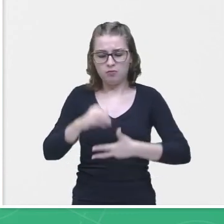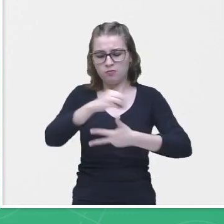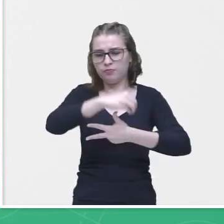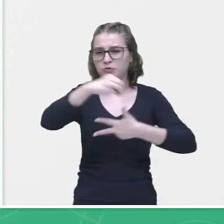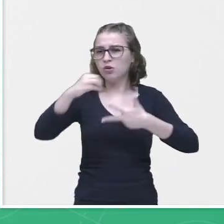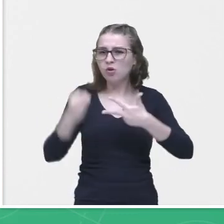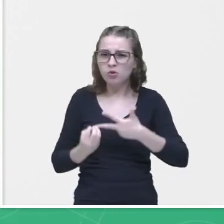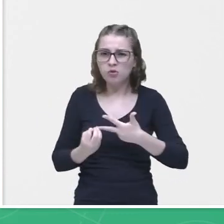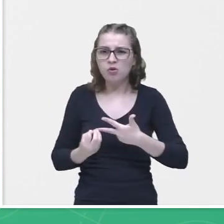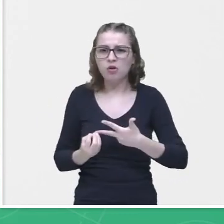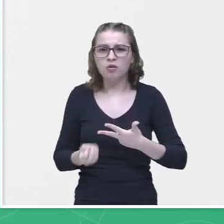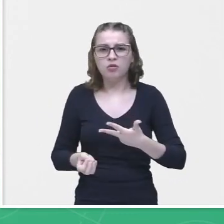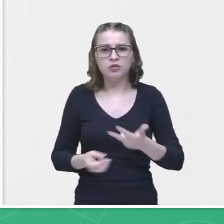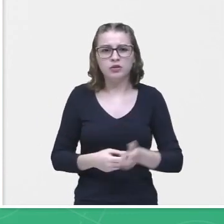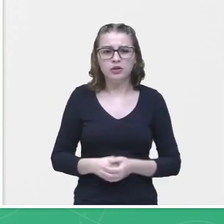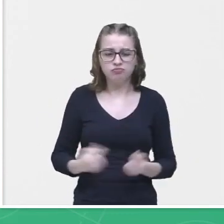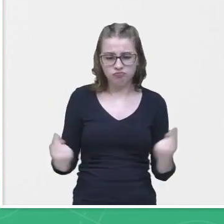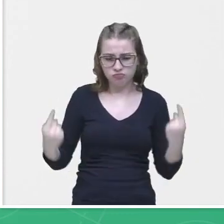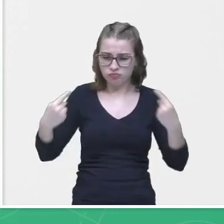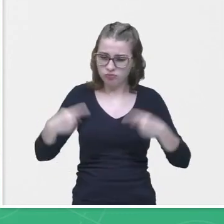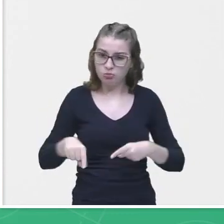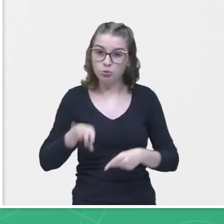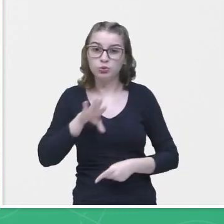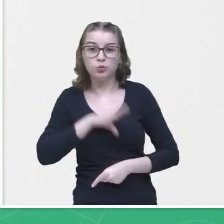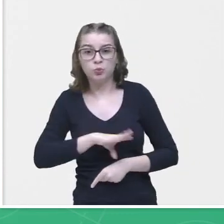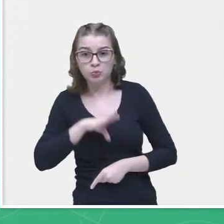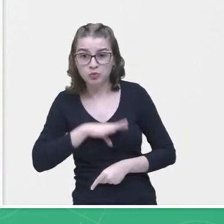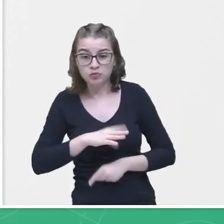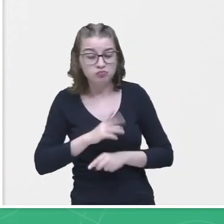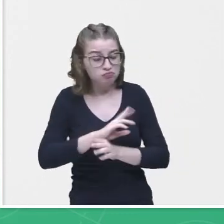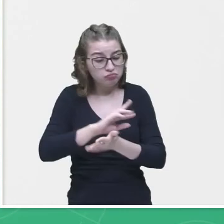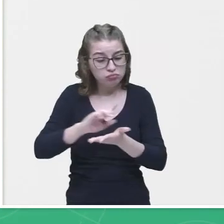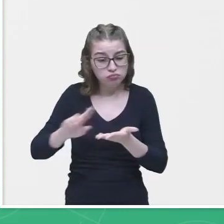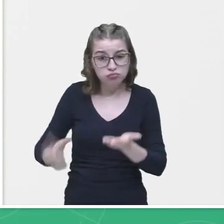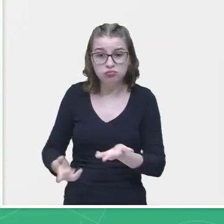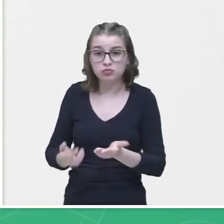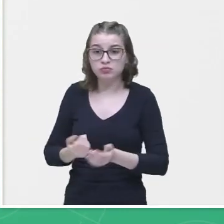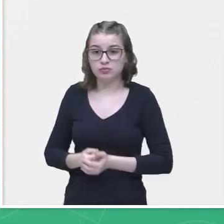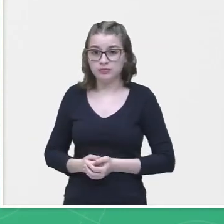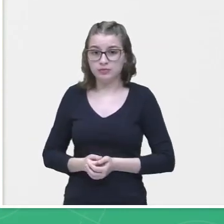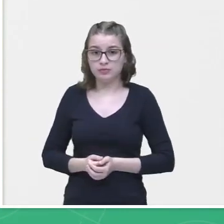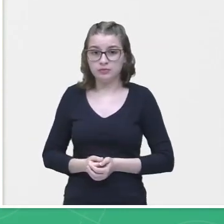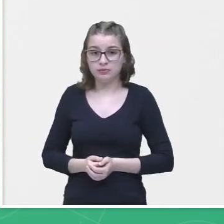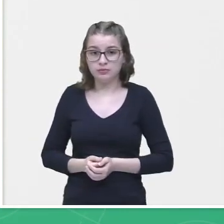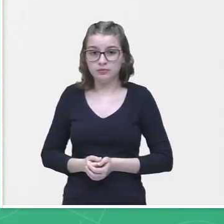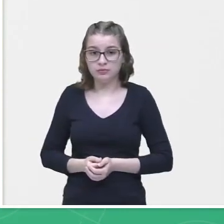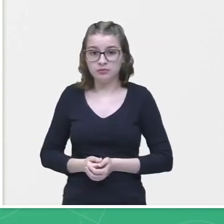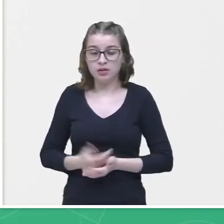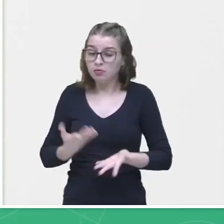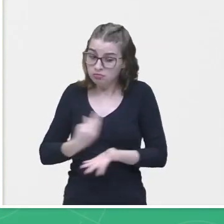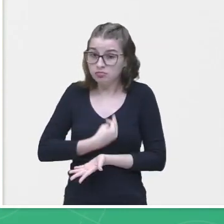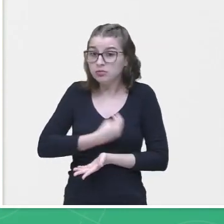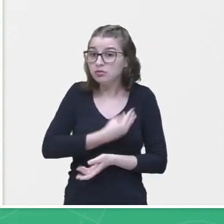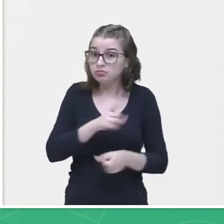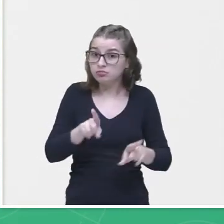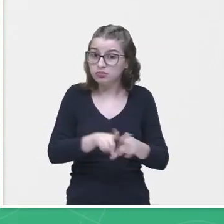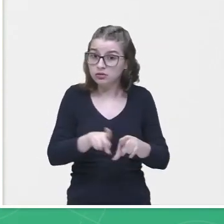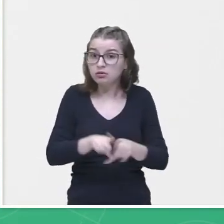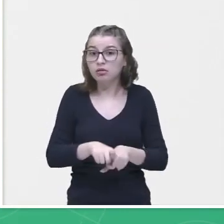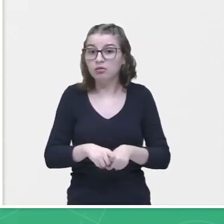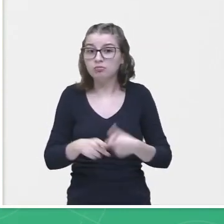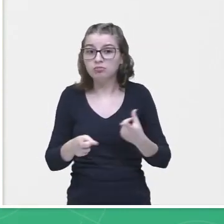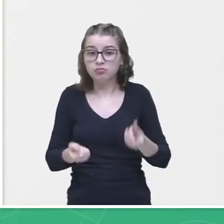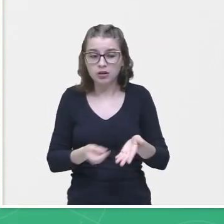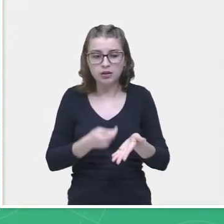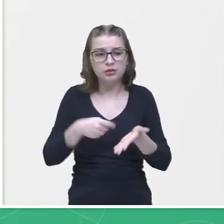do ensino médio, de Olimpíada Brasileira de Língua Portuguesa, enfim, de diversos momentos, até na nossa vida. Nós vamos ali, mesmo que não de